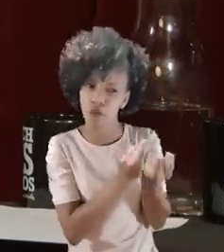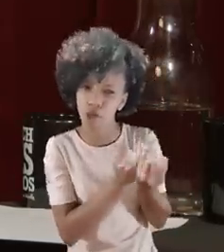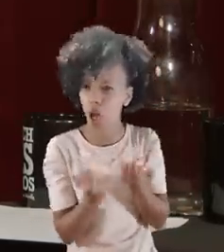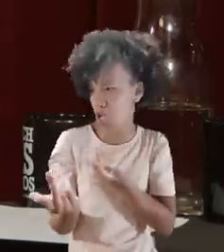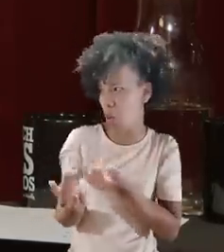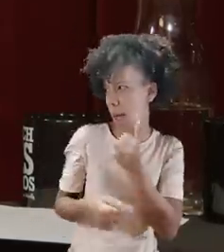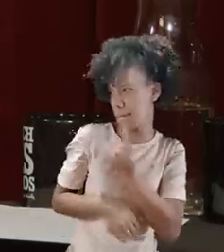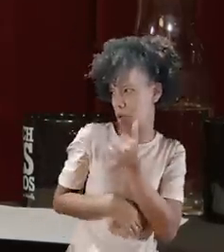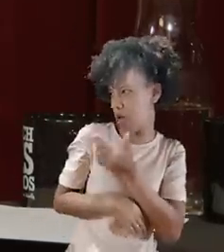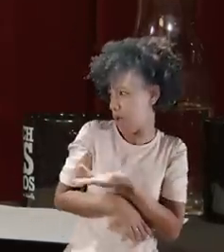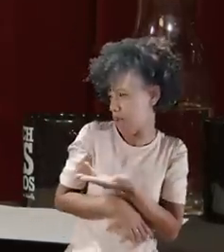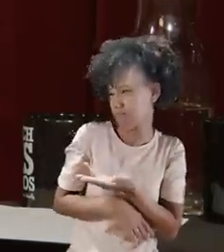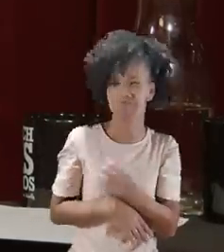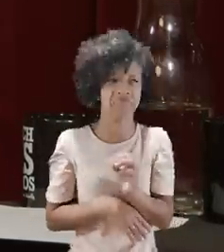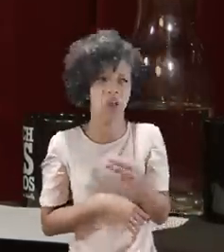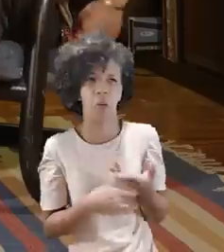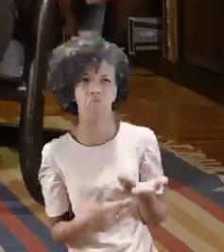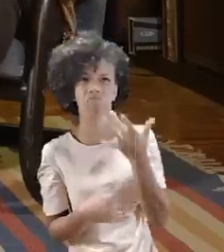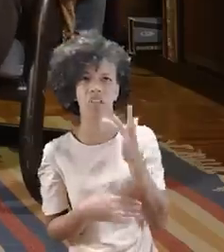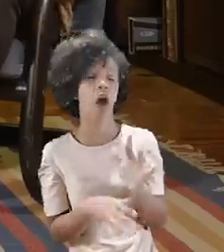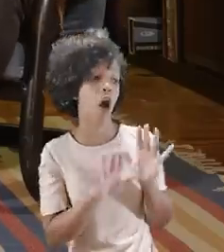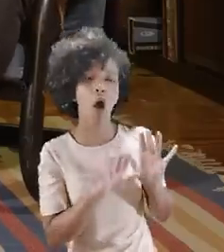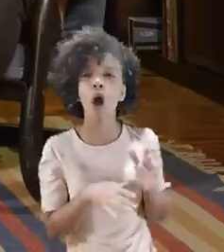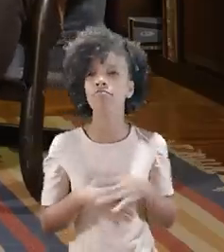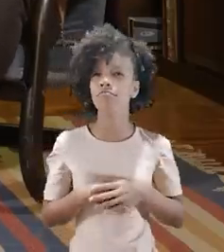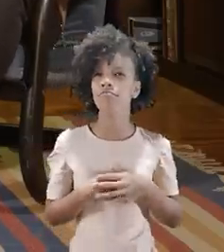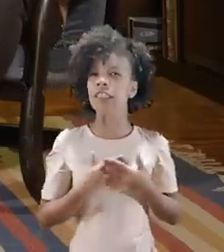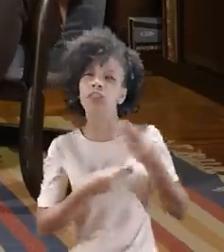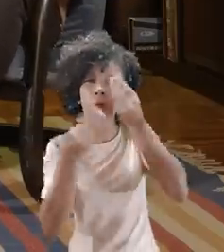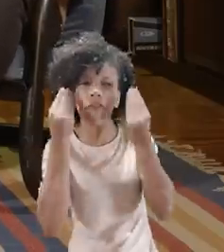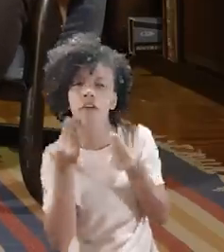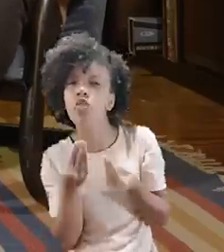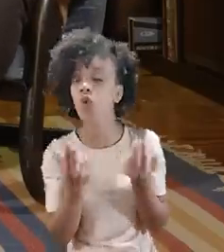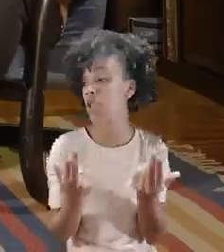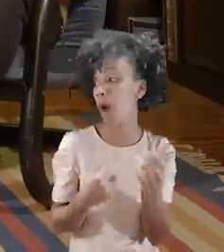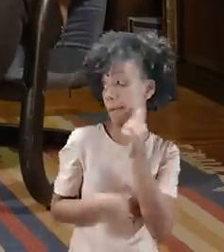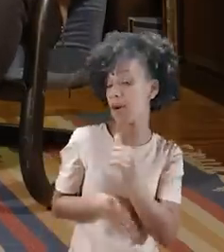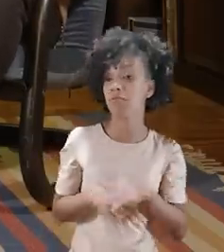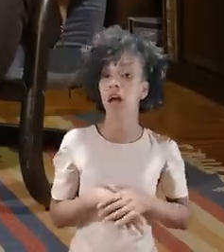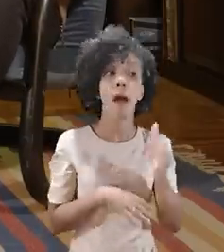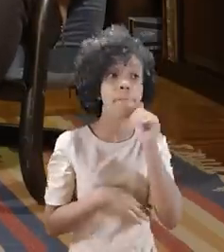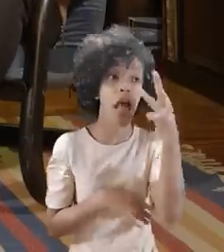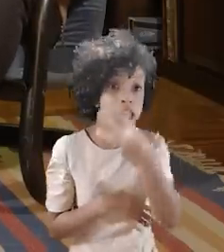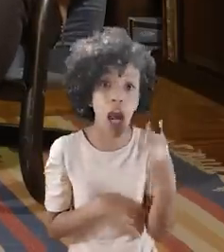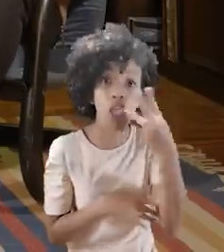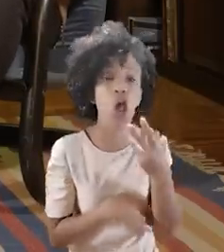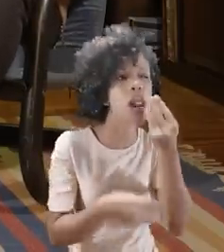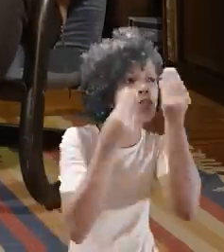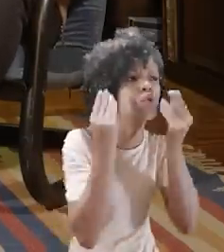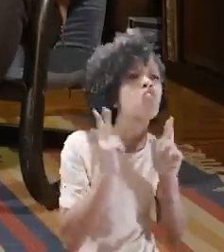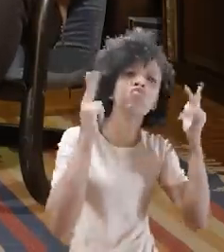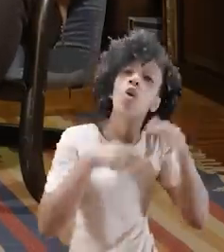ela é tão fofoqueiro contra a mulher ela é tão sabe você vaidoso contra a mulher e fala uma quer saber a mulher não ficar três horas